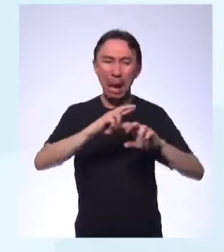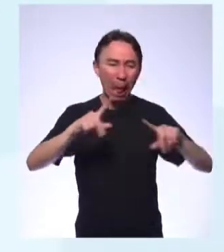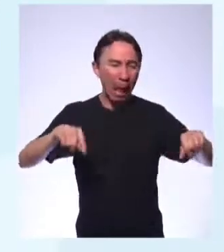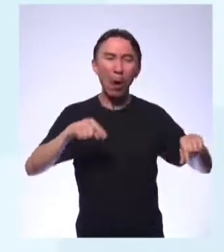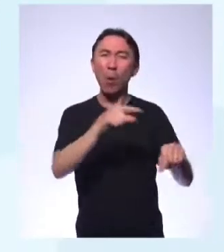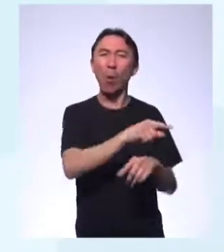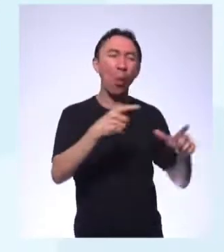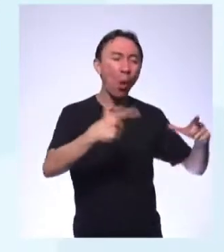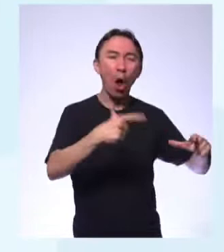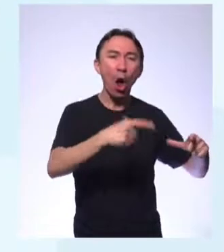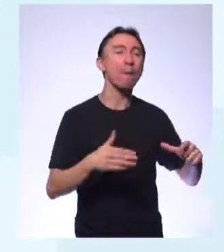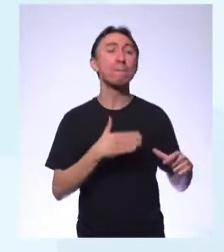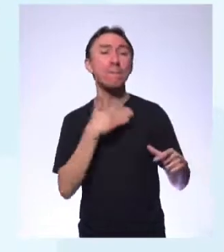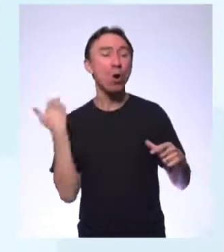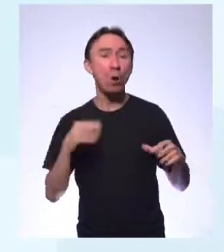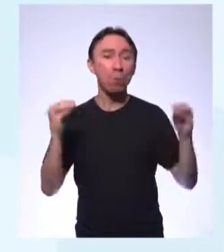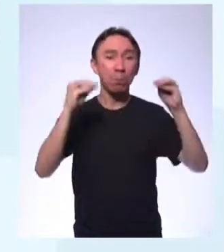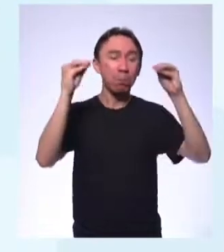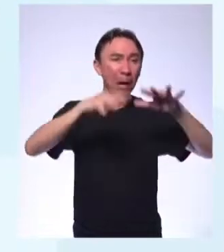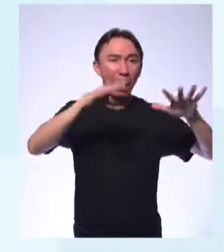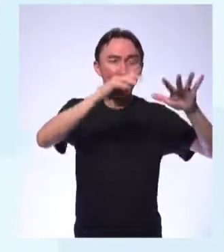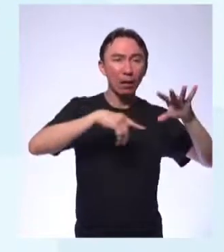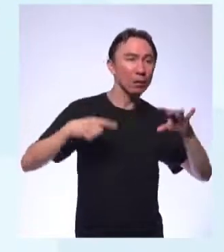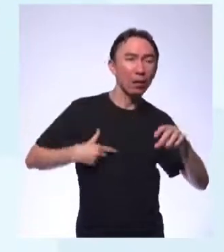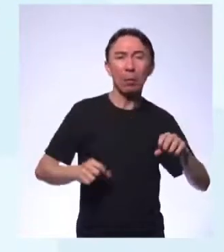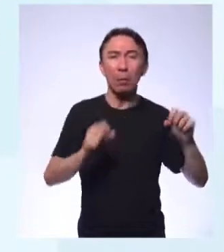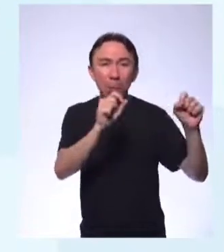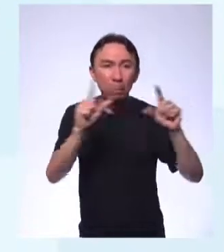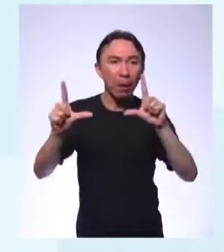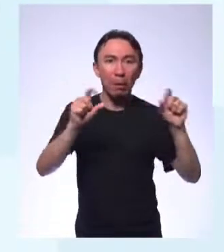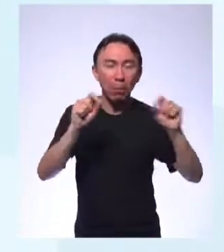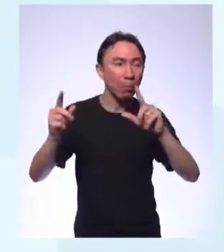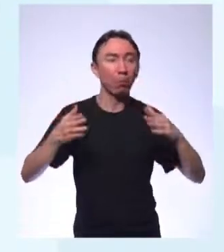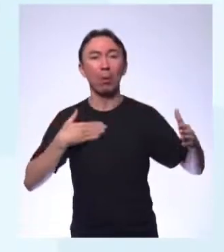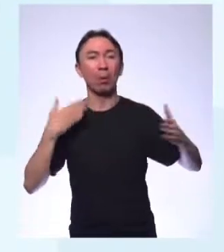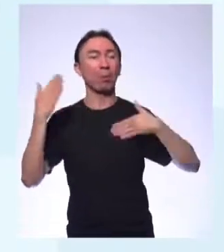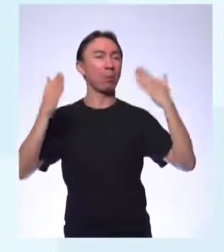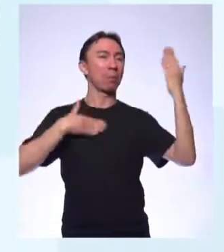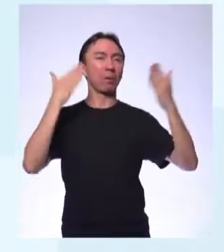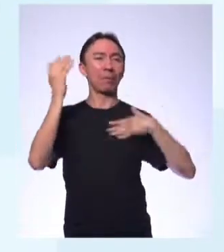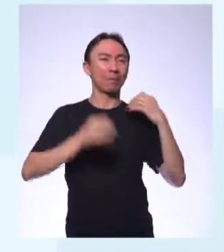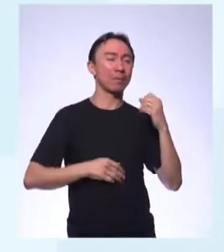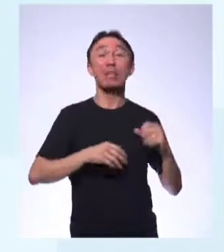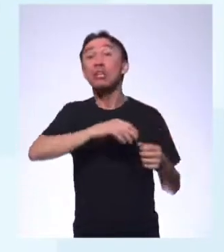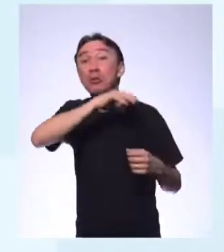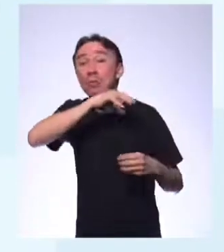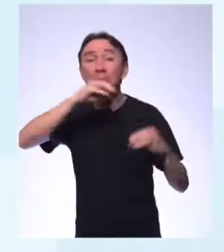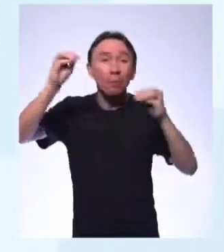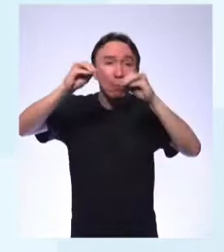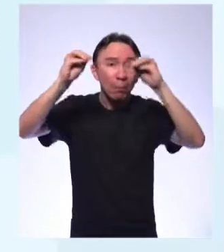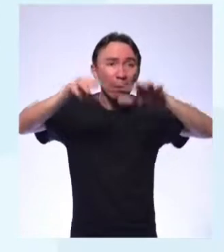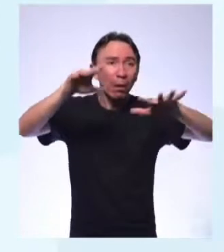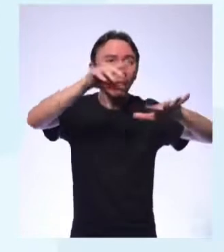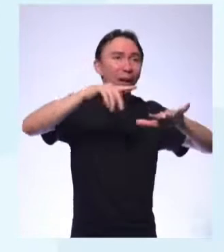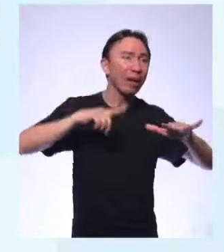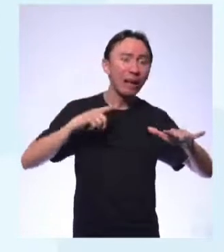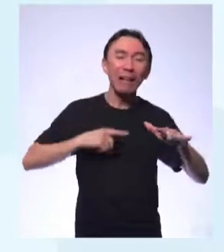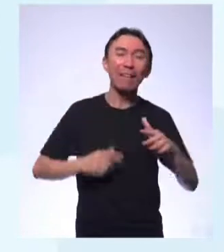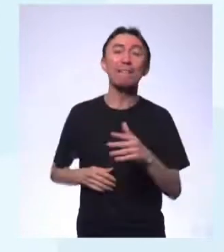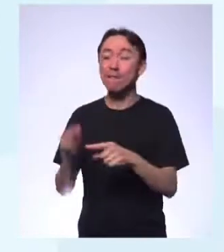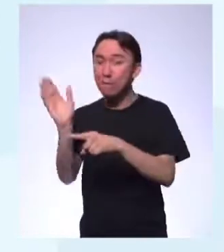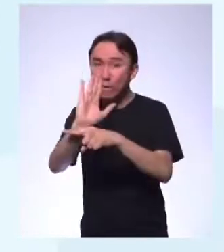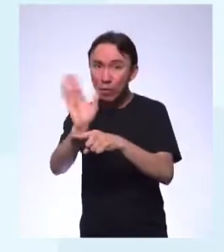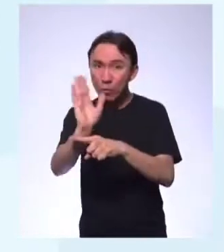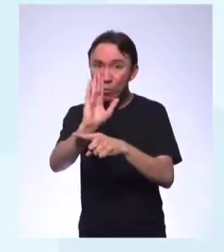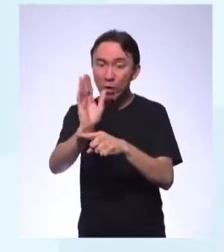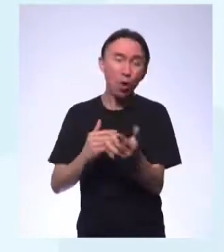mágica surpreendem a cada cena. Animais Fantásticos e Onde Habitam é o início de uma série de cinco filmes que vem